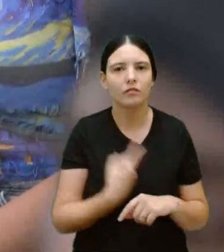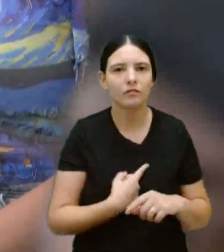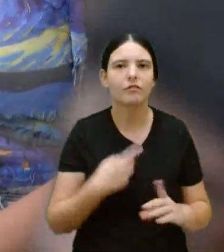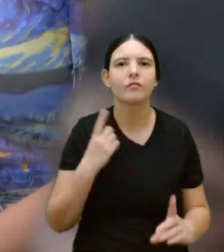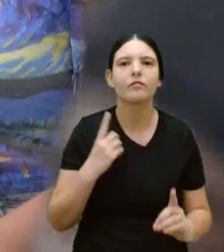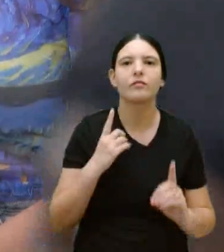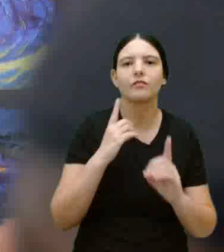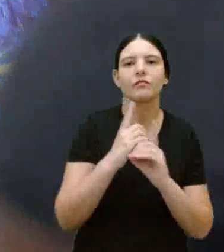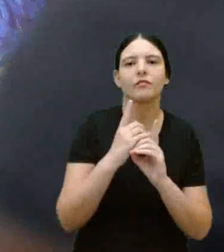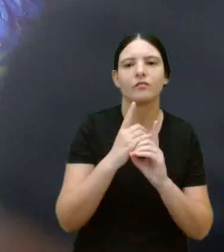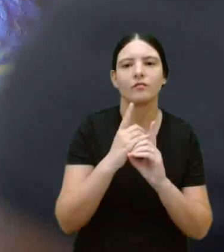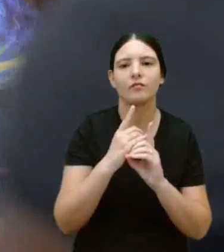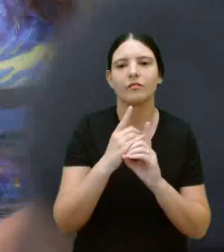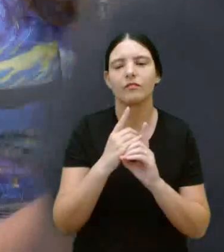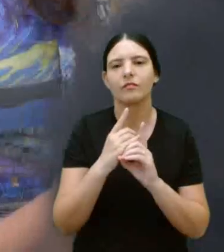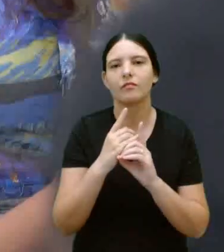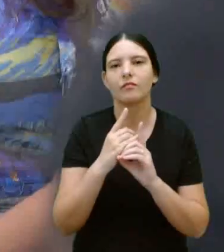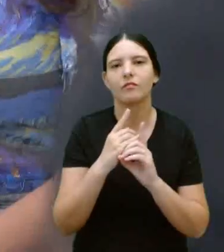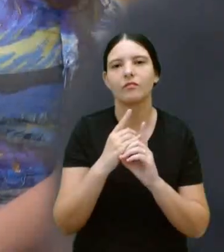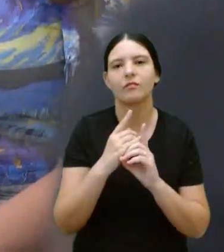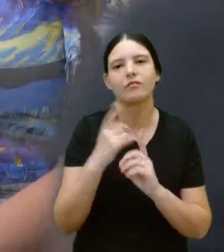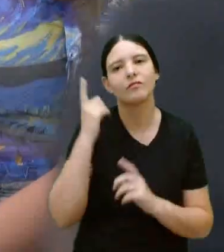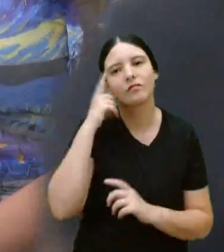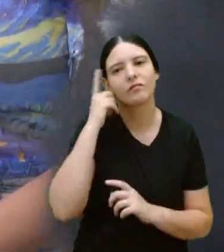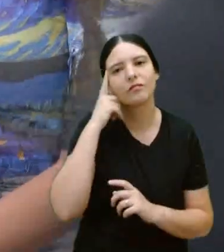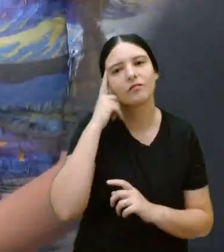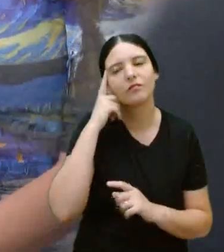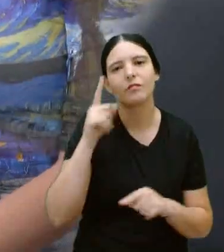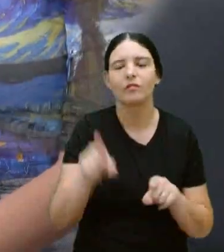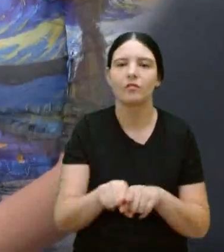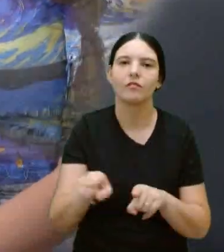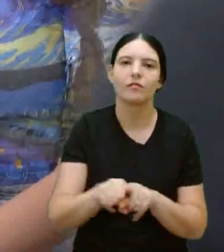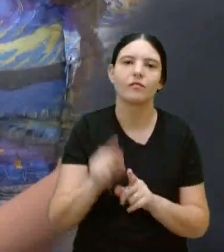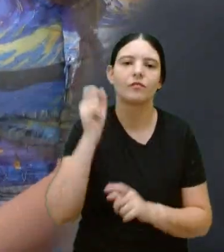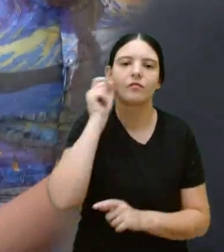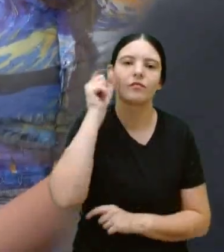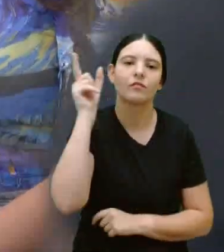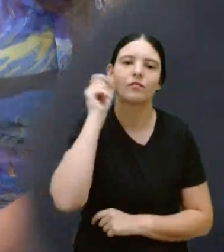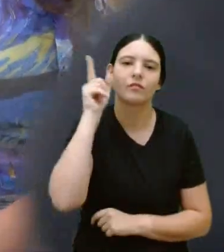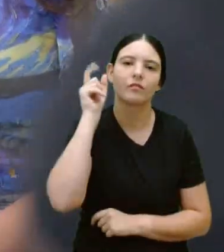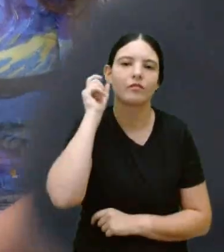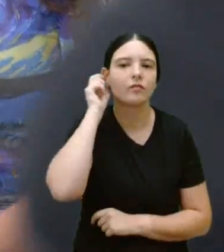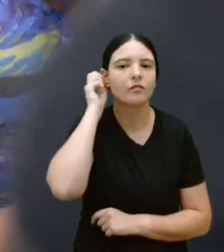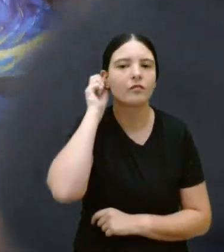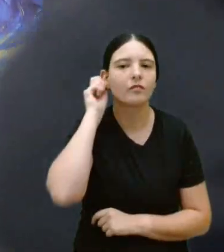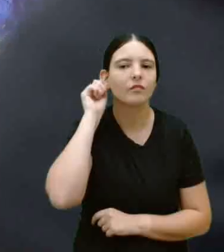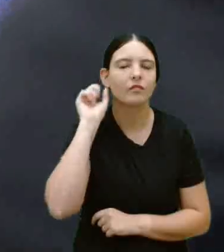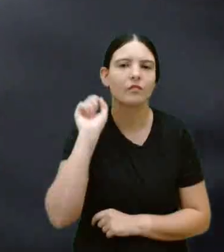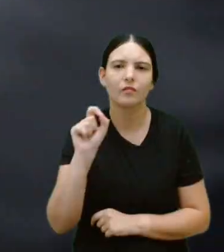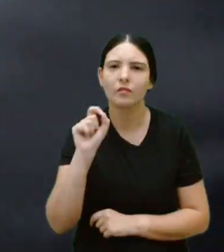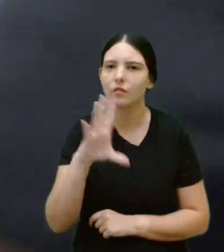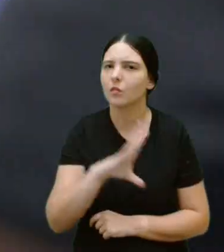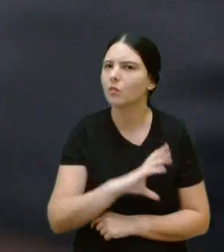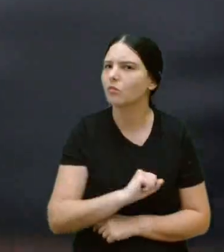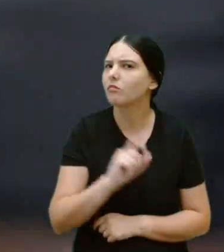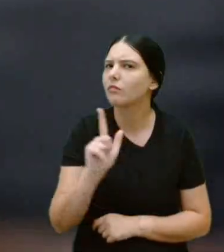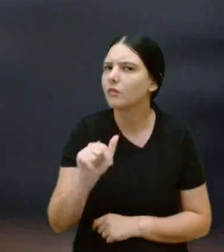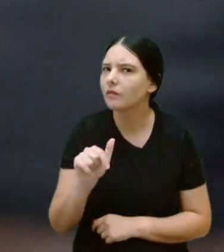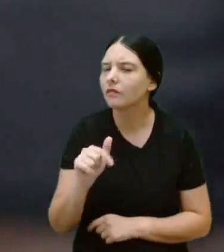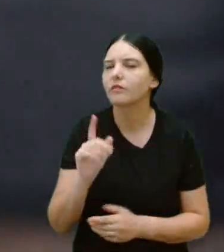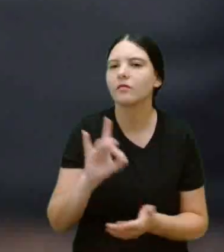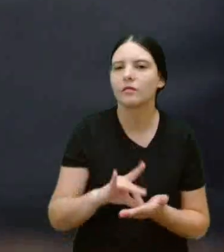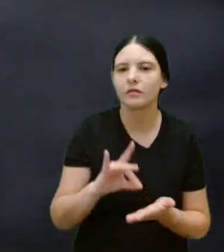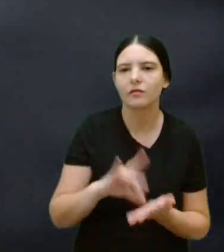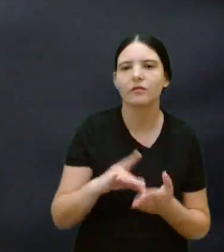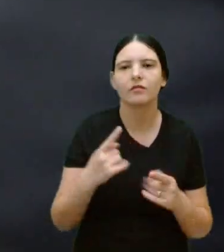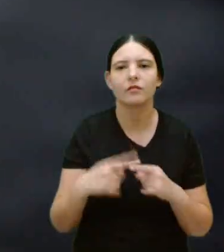diante pensando também nessa questão cultural, em relação ao que é realmente o amor para nós? Porque, pensando um pouco